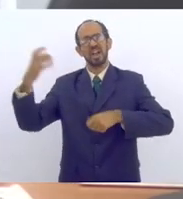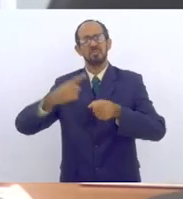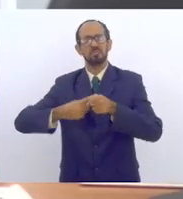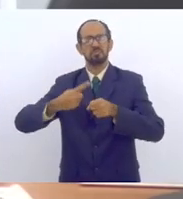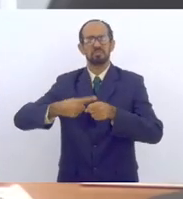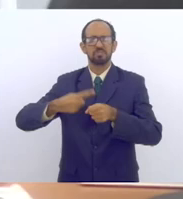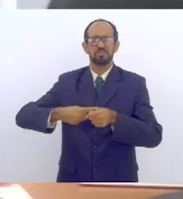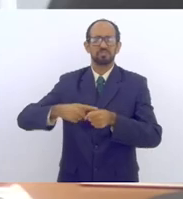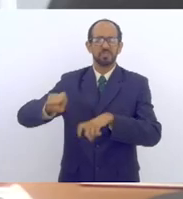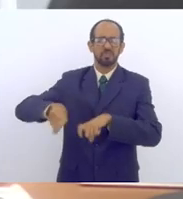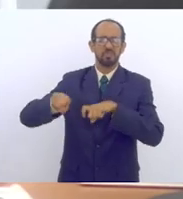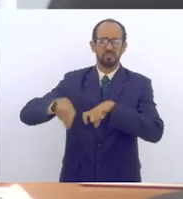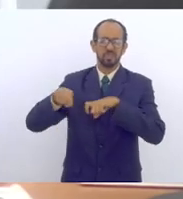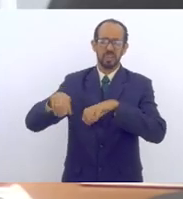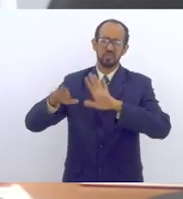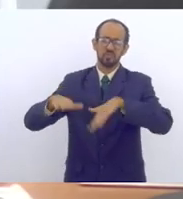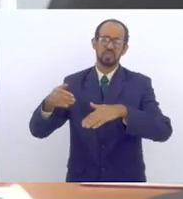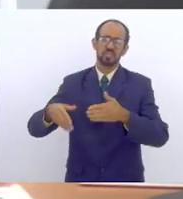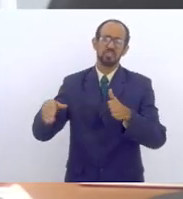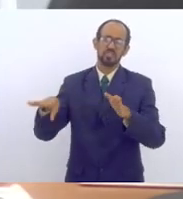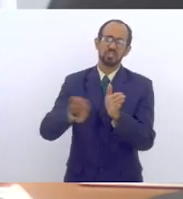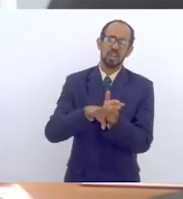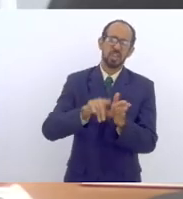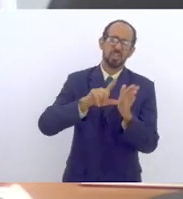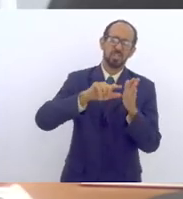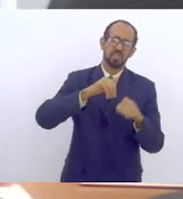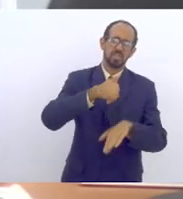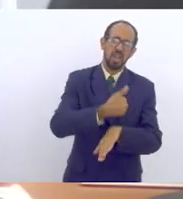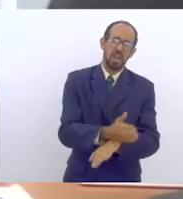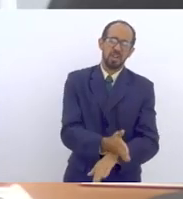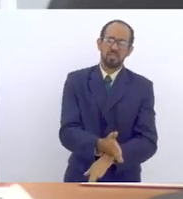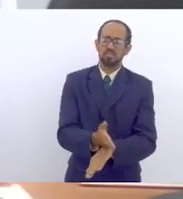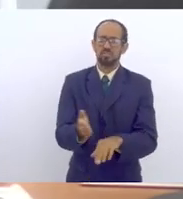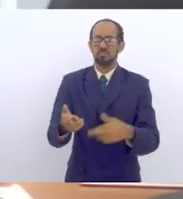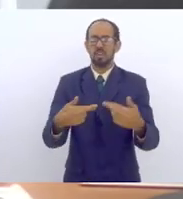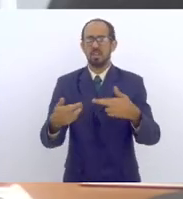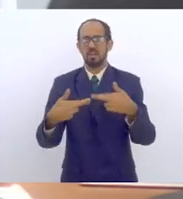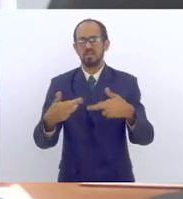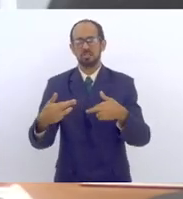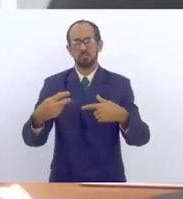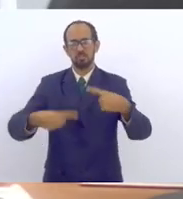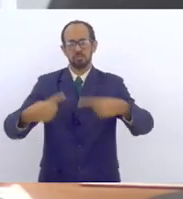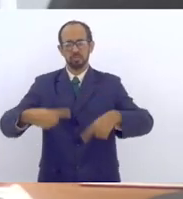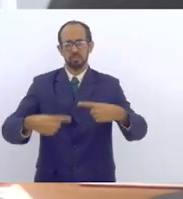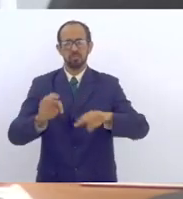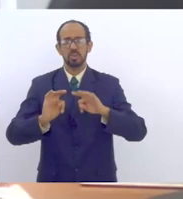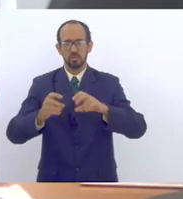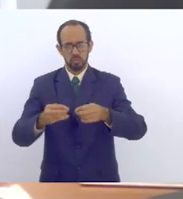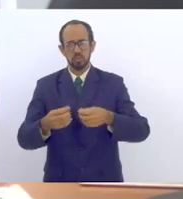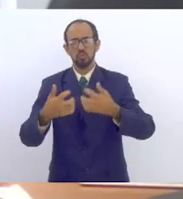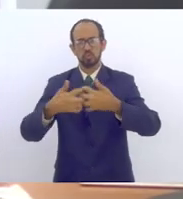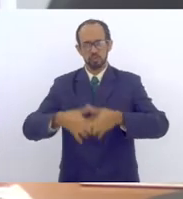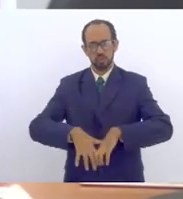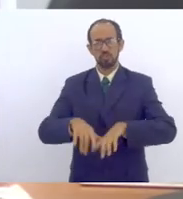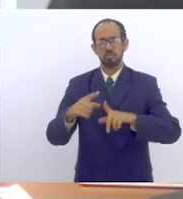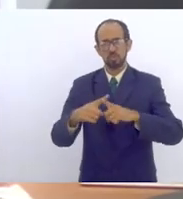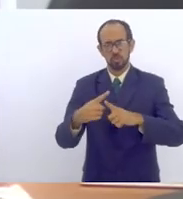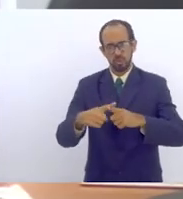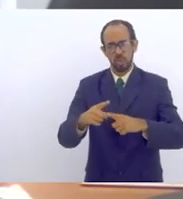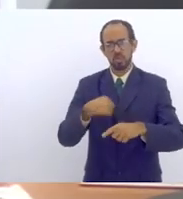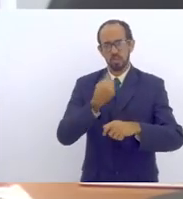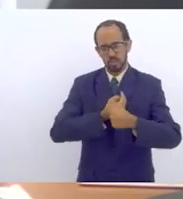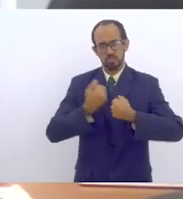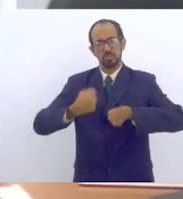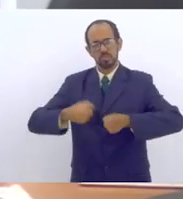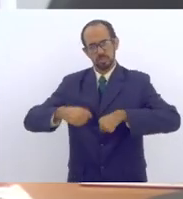às vezes não voltando na relação política para que as coisas funcione porque a gente na máquina pública tem que